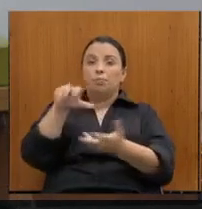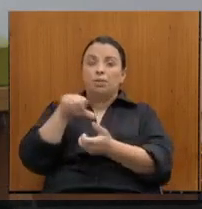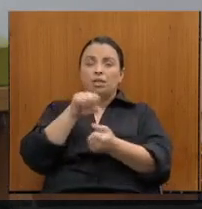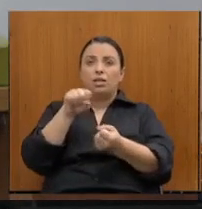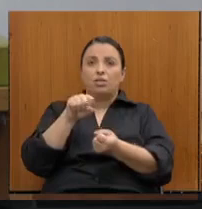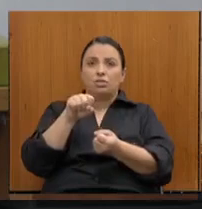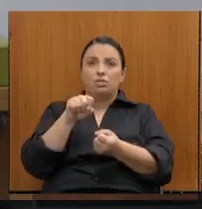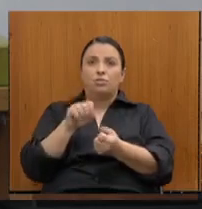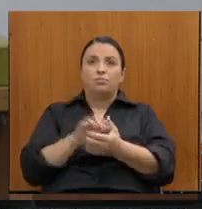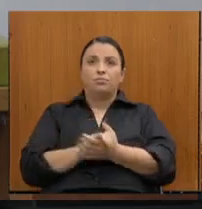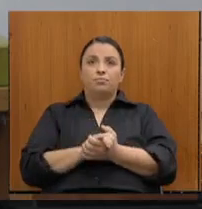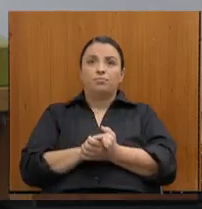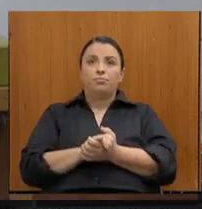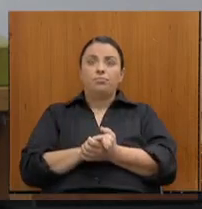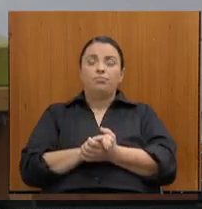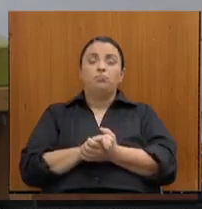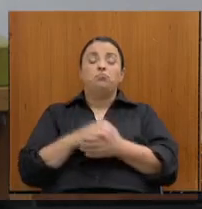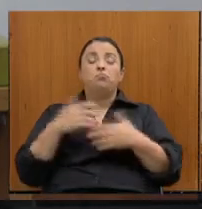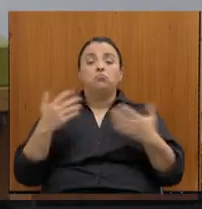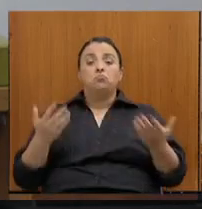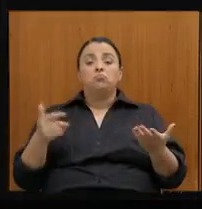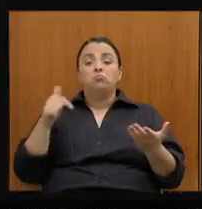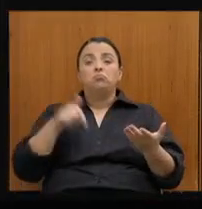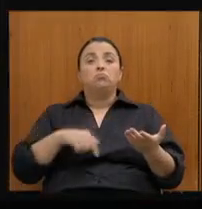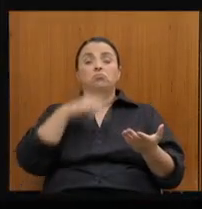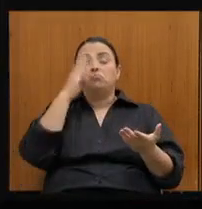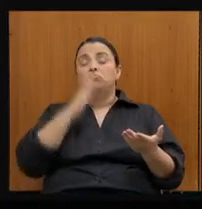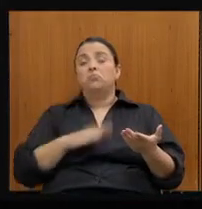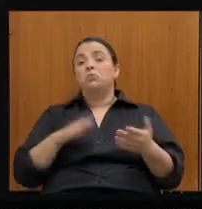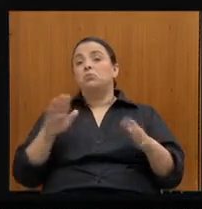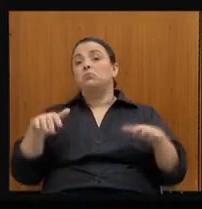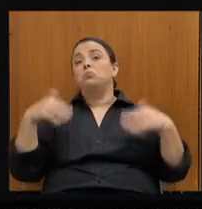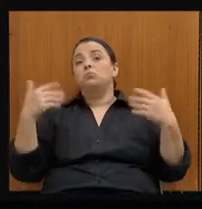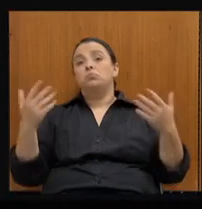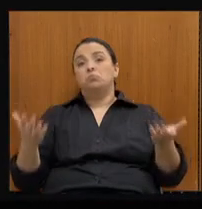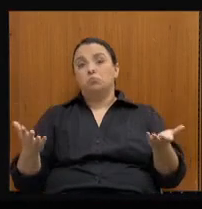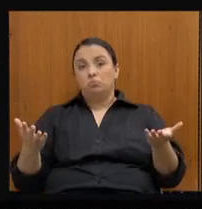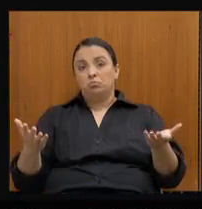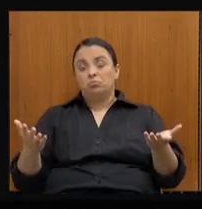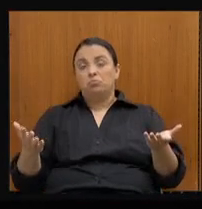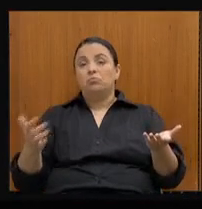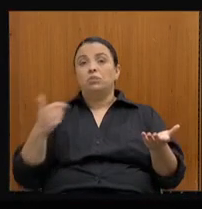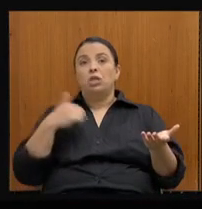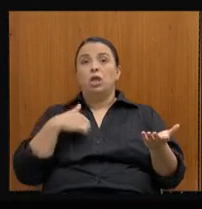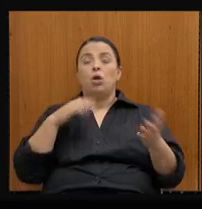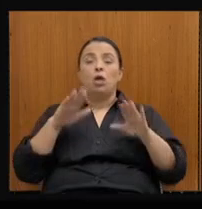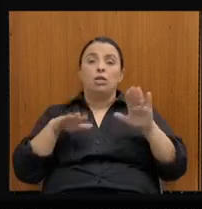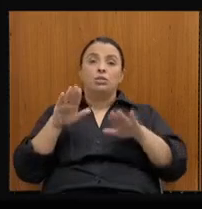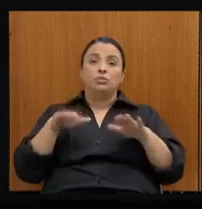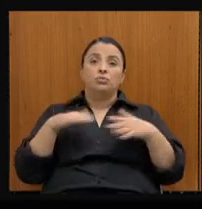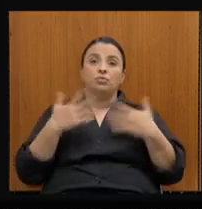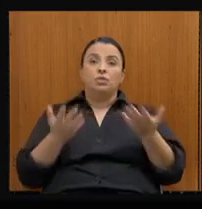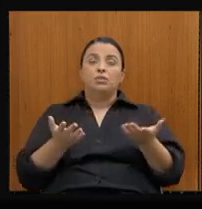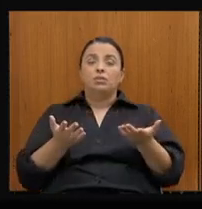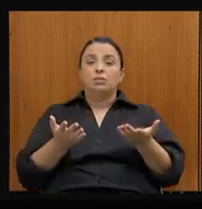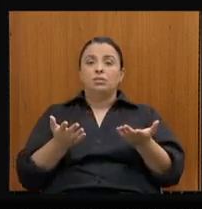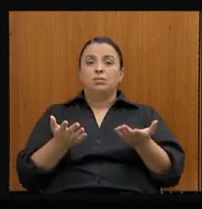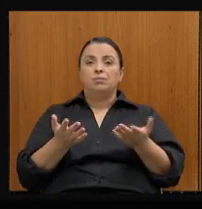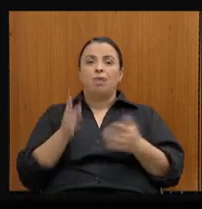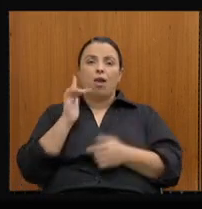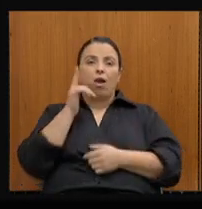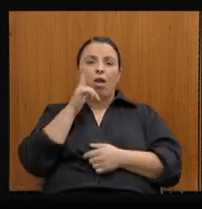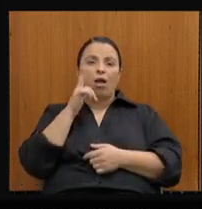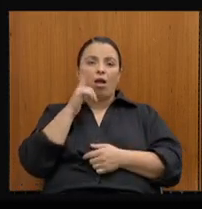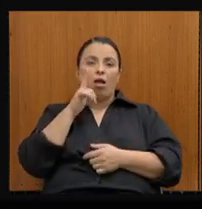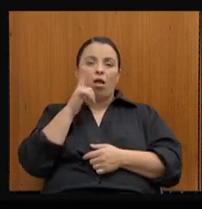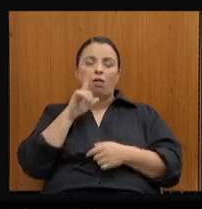e nós no Brasil e eu pelo temer às vezes eu me desculpo por ser um pouco só ficaste nós